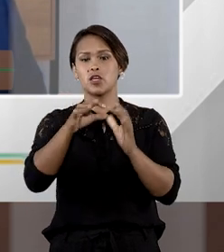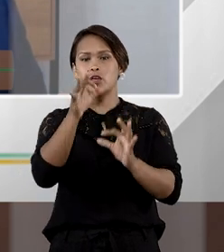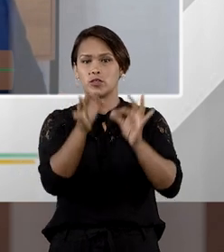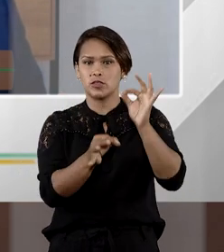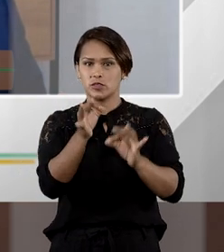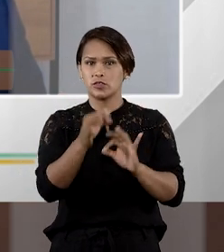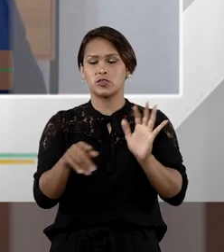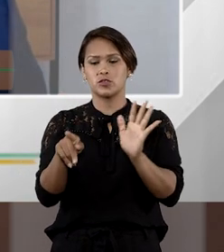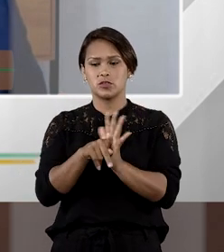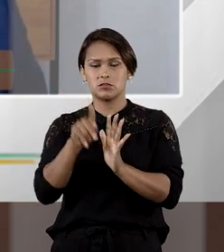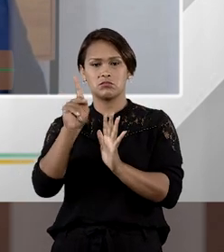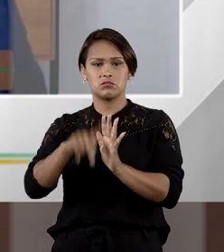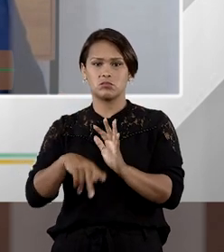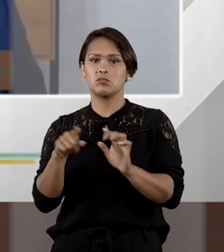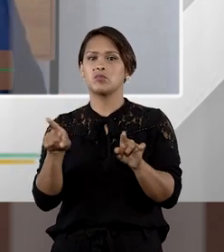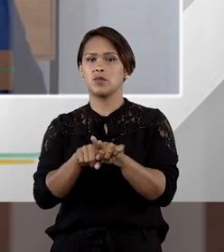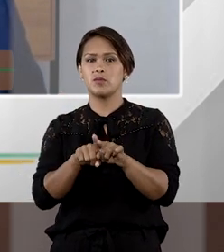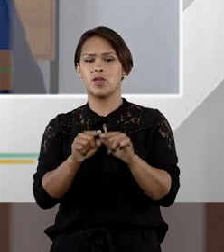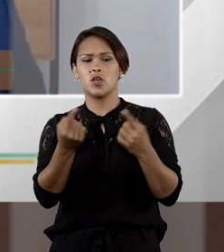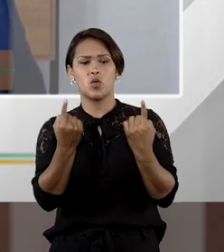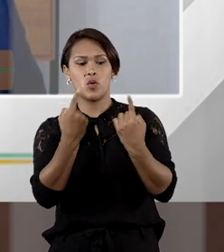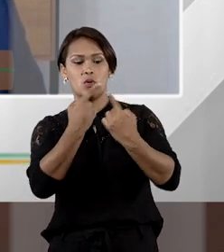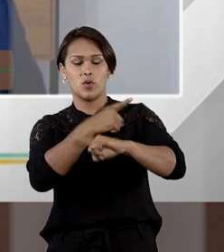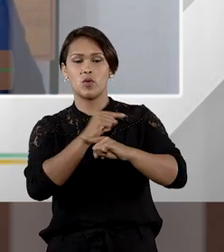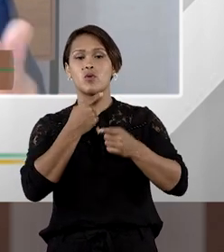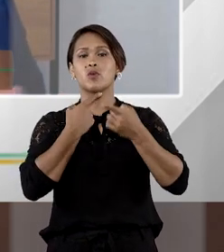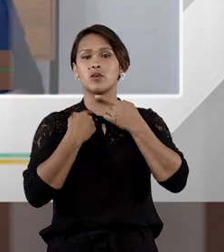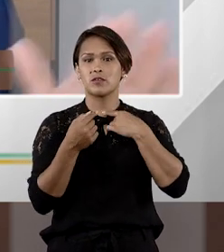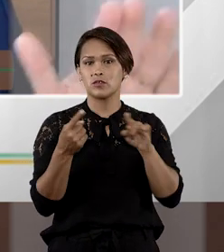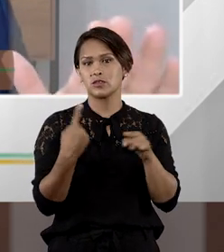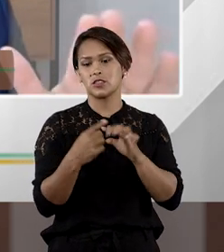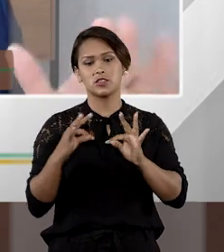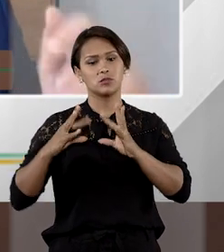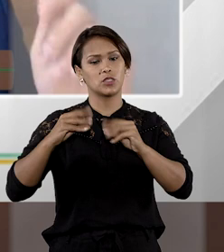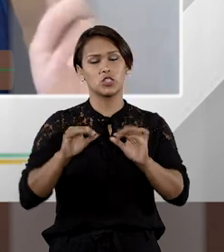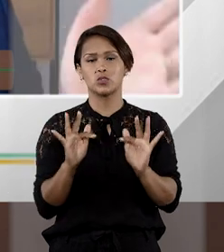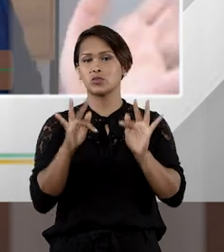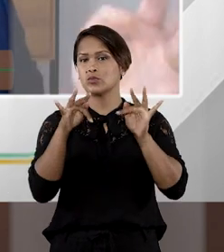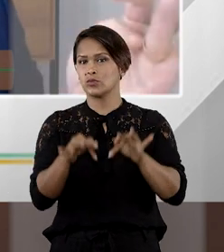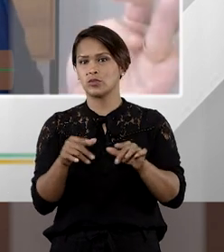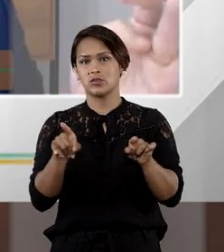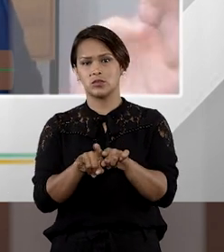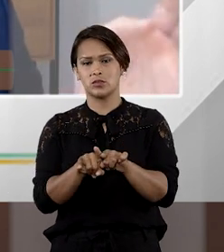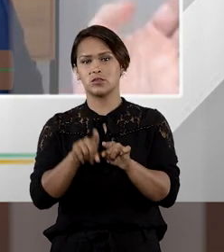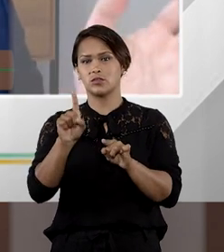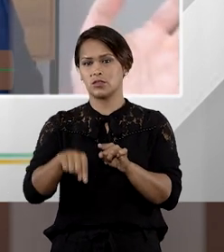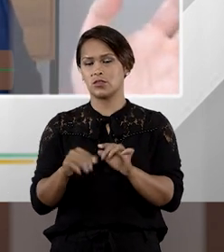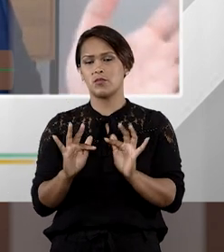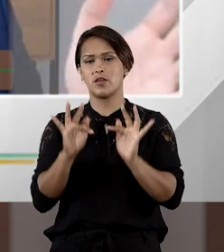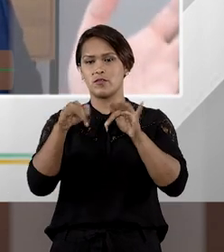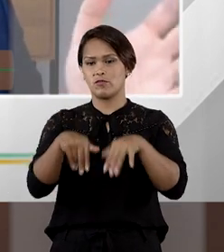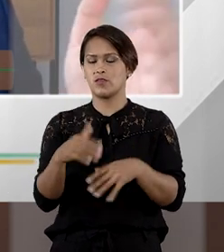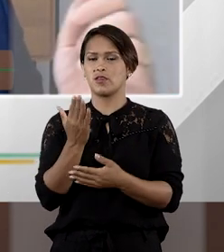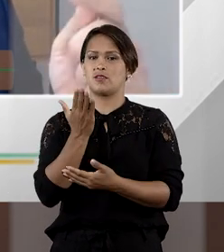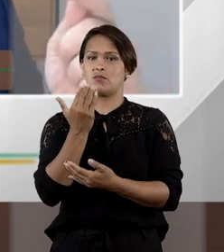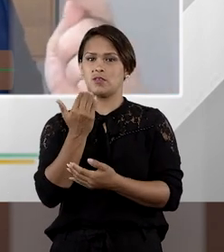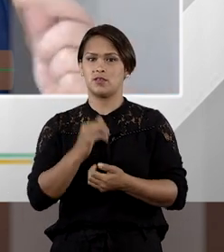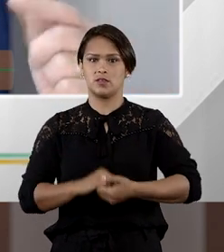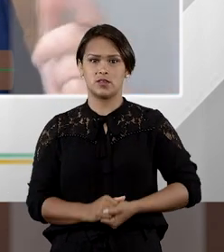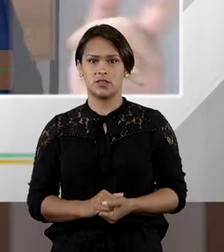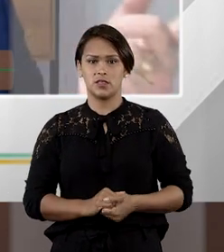jurídicos mesmo contra a vontade das partes e para todos os fins, inclusive fins